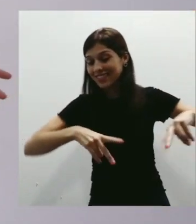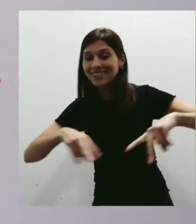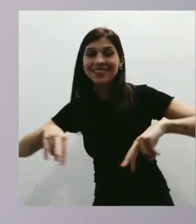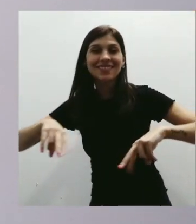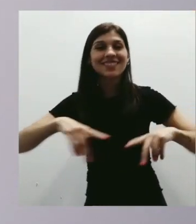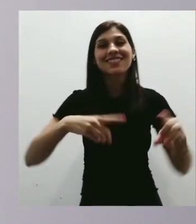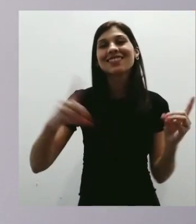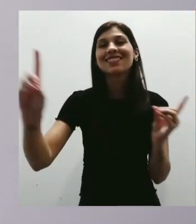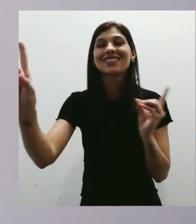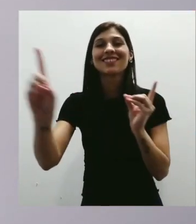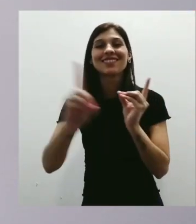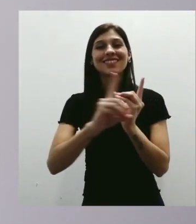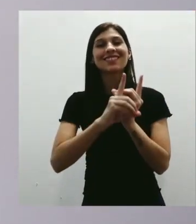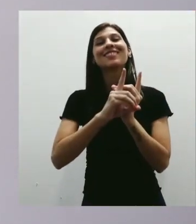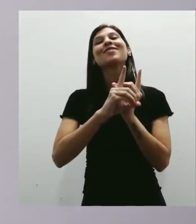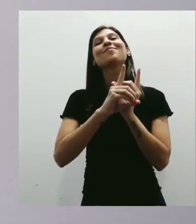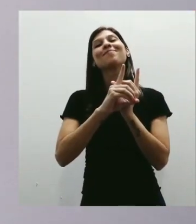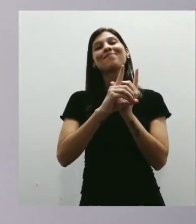eu corria pra te